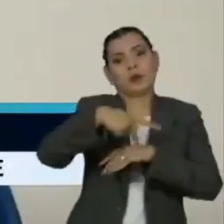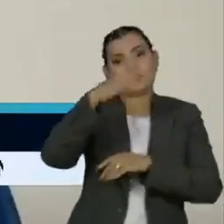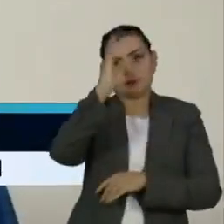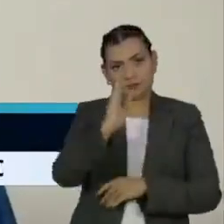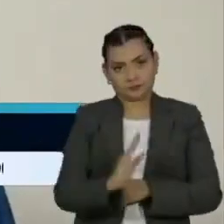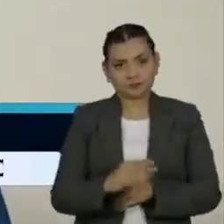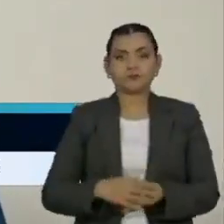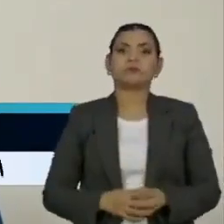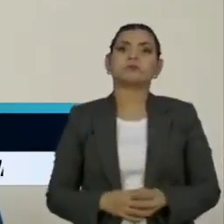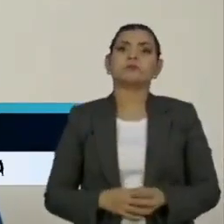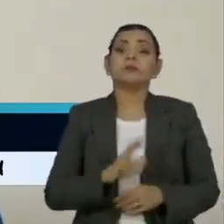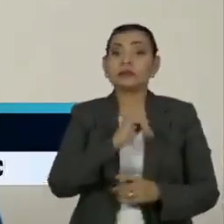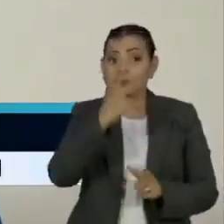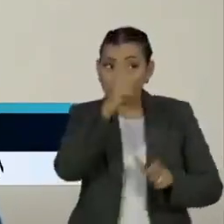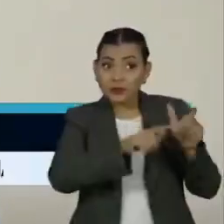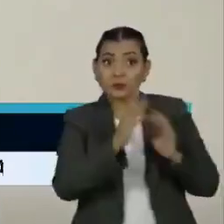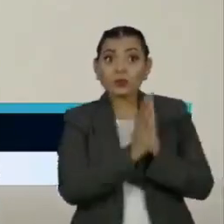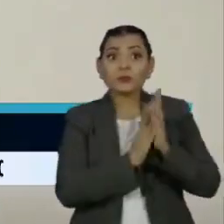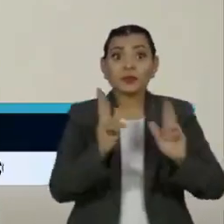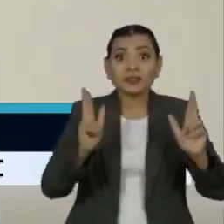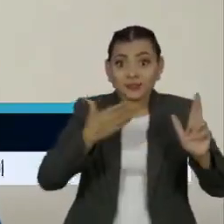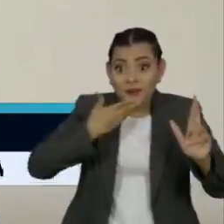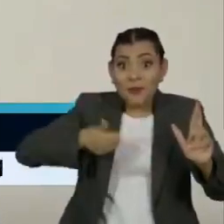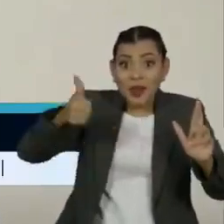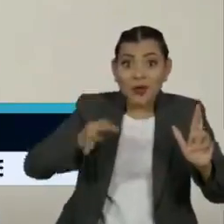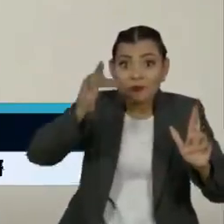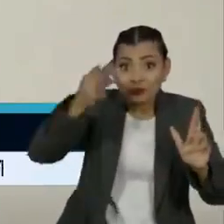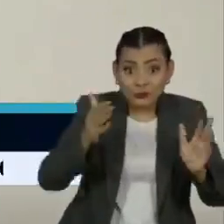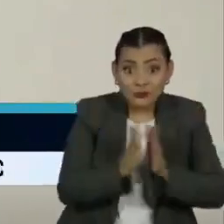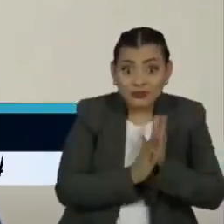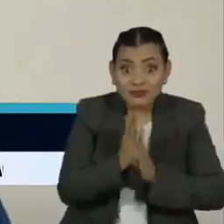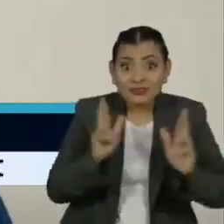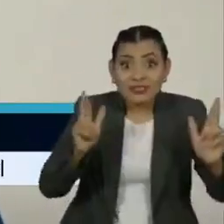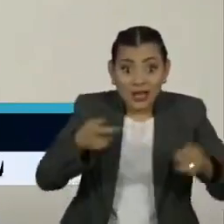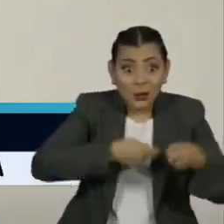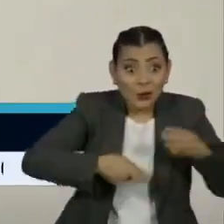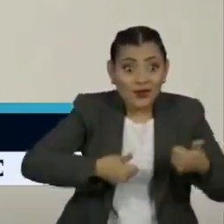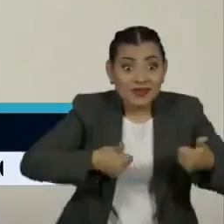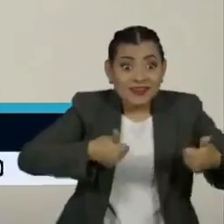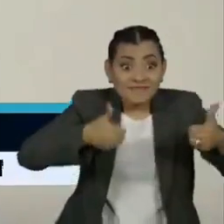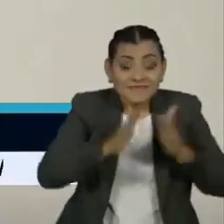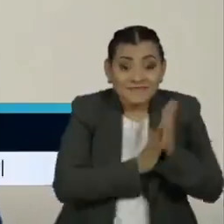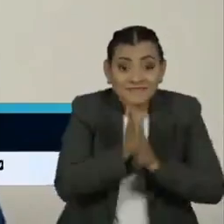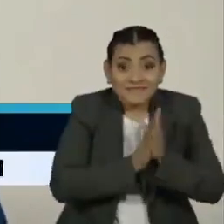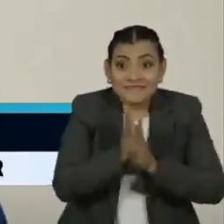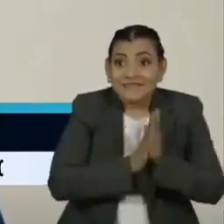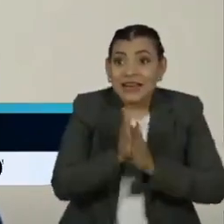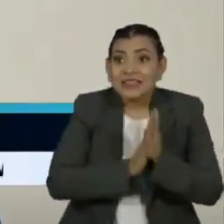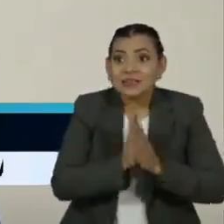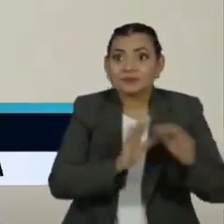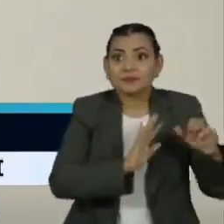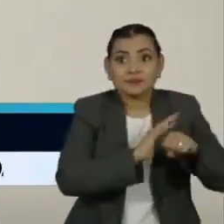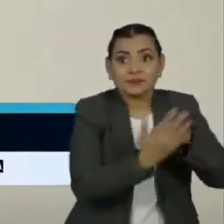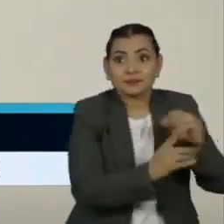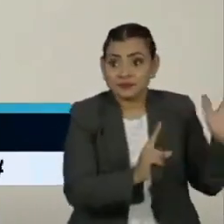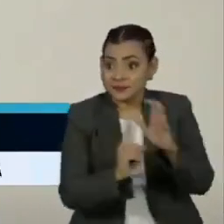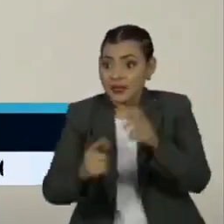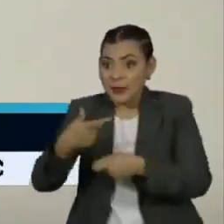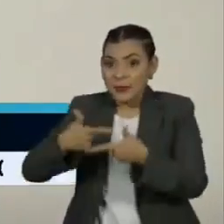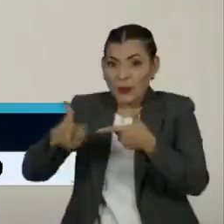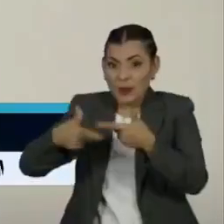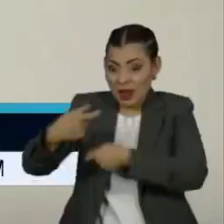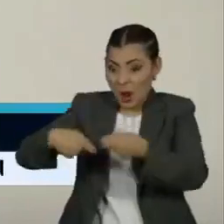pessoas tiverem uma expectativa melhor para o futuro, de que a economia vai retomar, que essa crise econômica